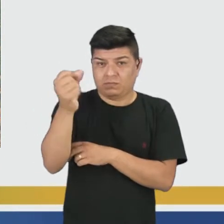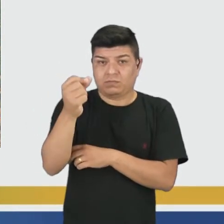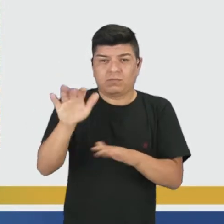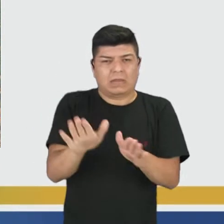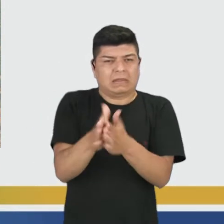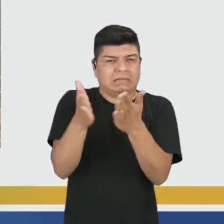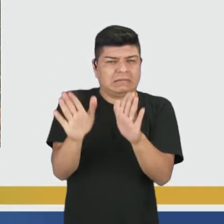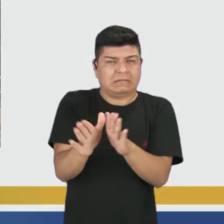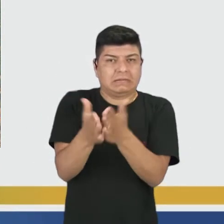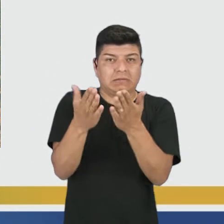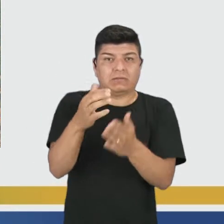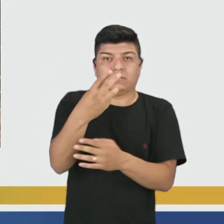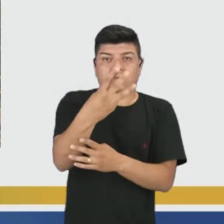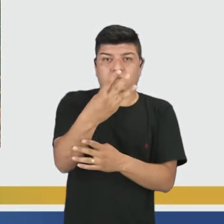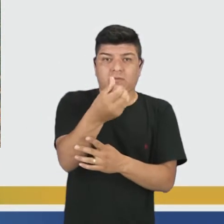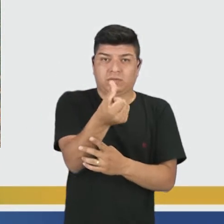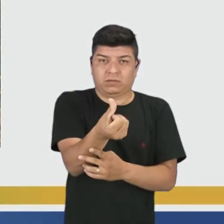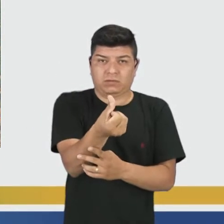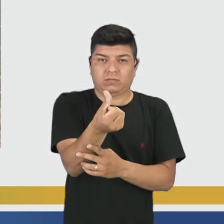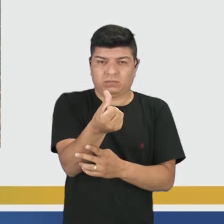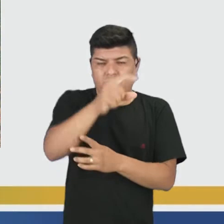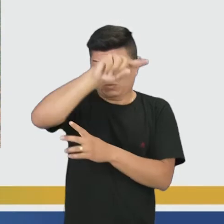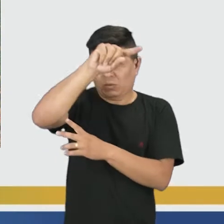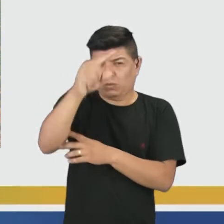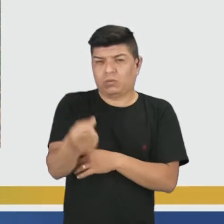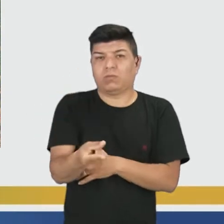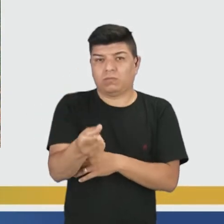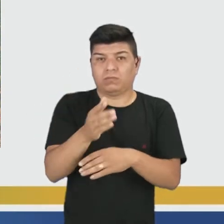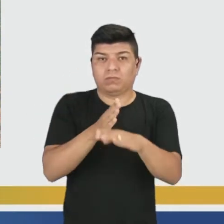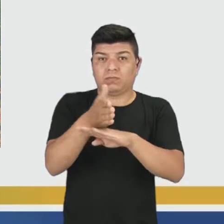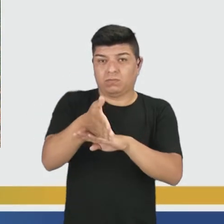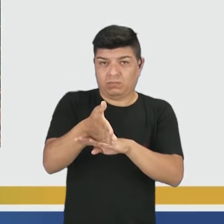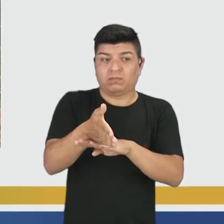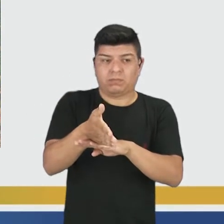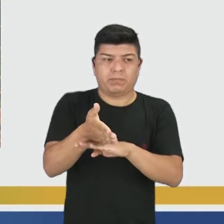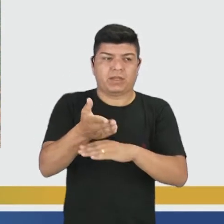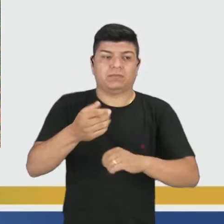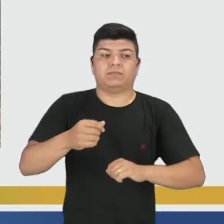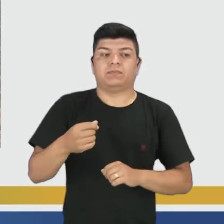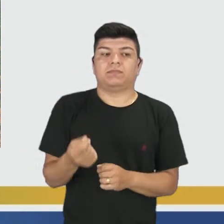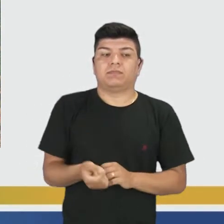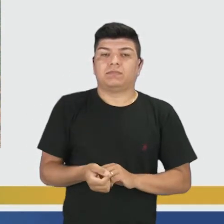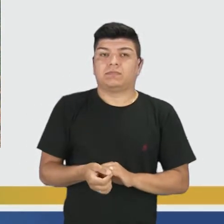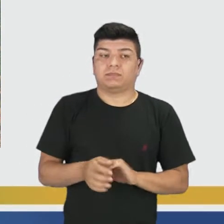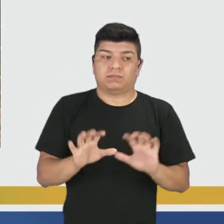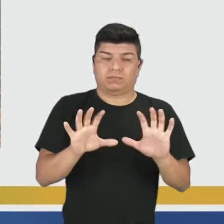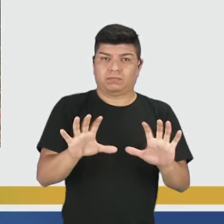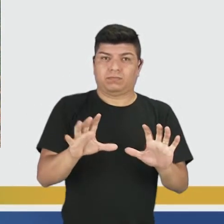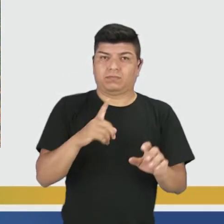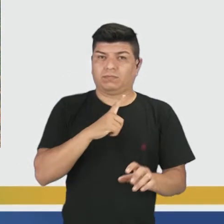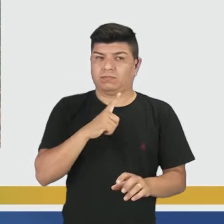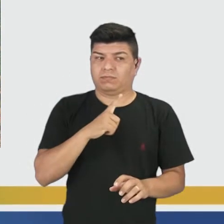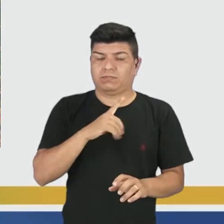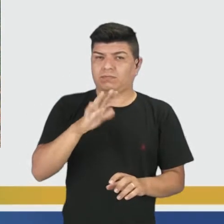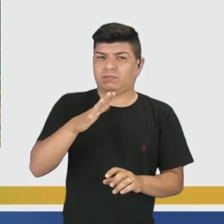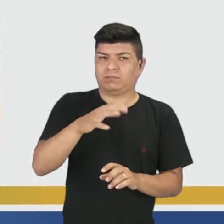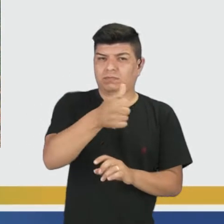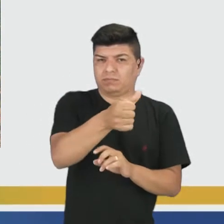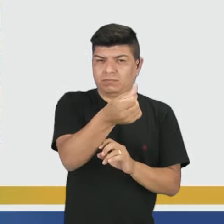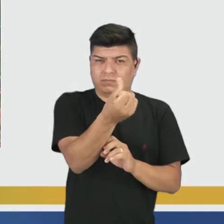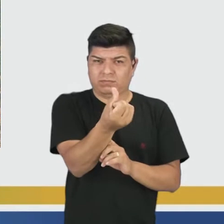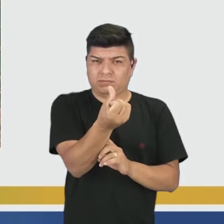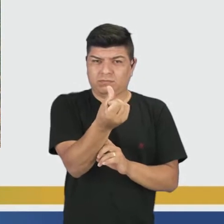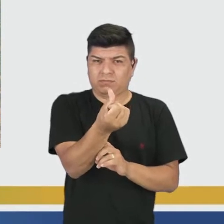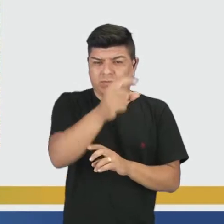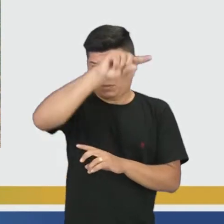pobreza absoluta e 36 milhões entraram na classe média. Entretanto, estima-se que 16 milhões